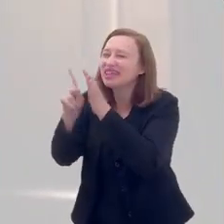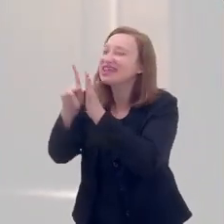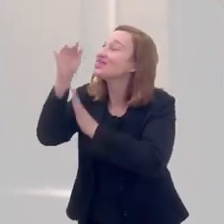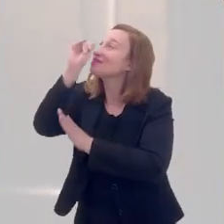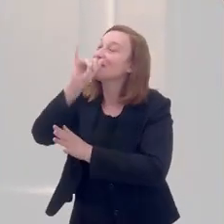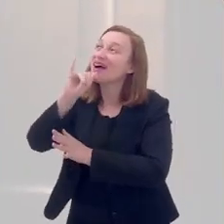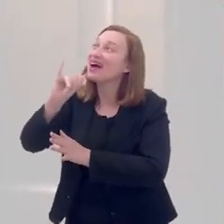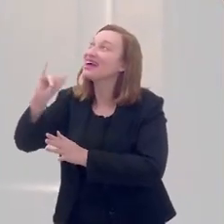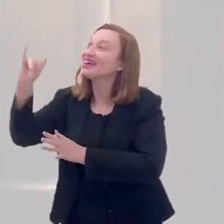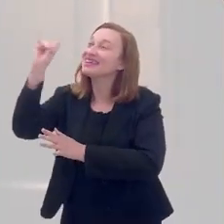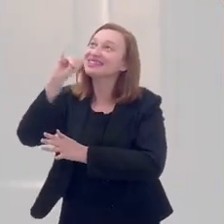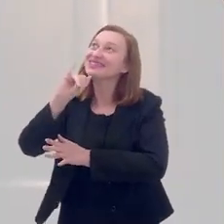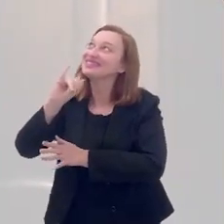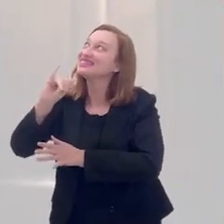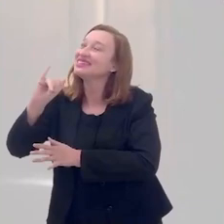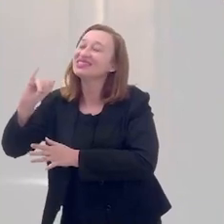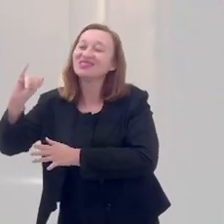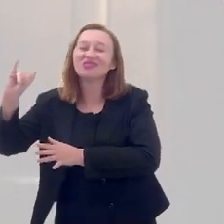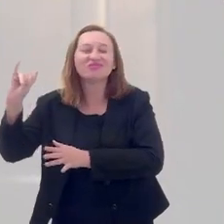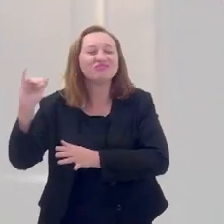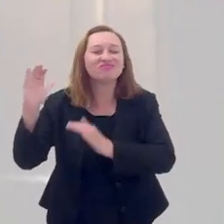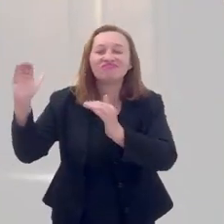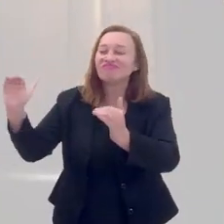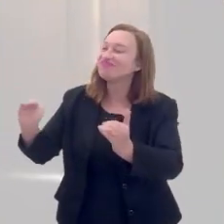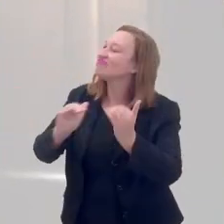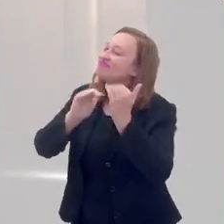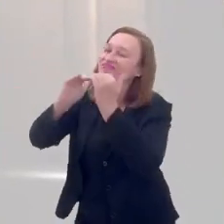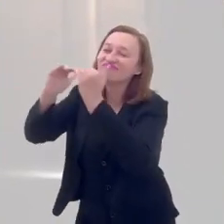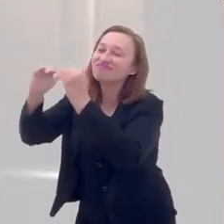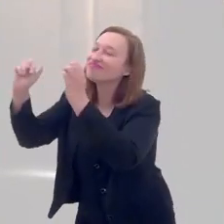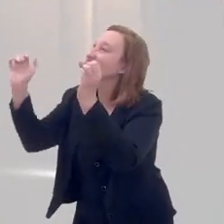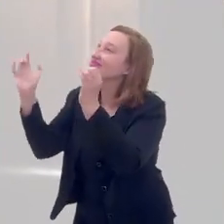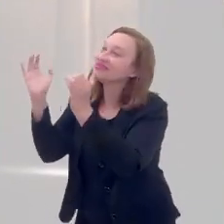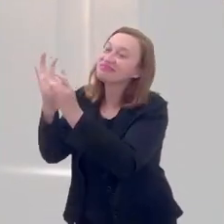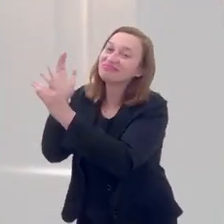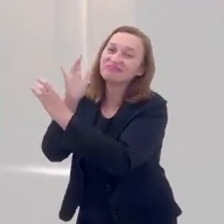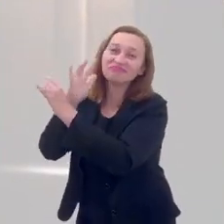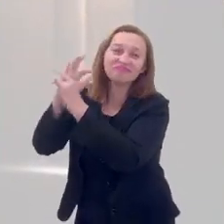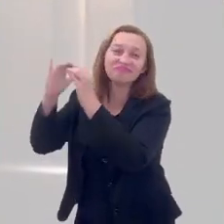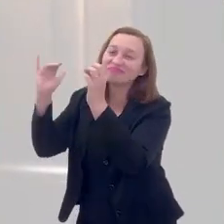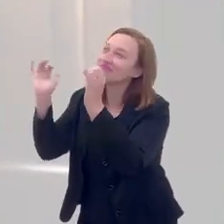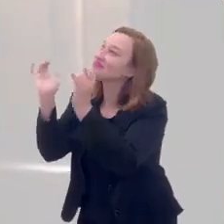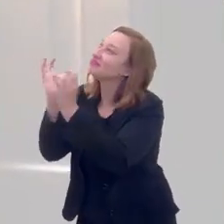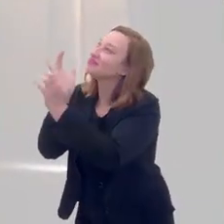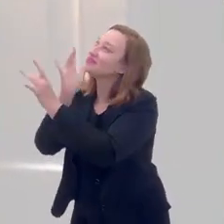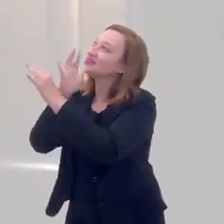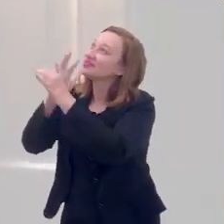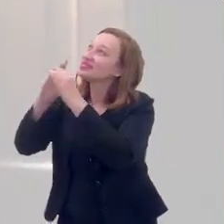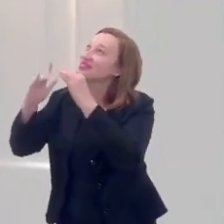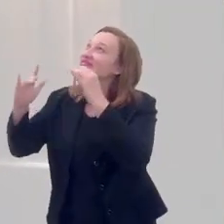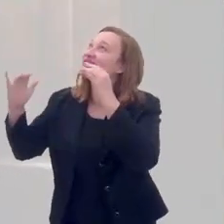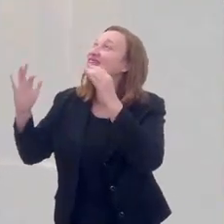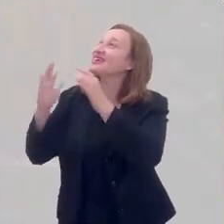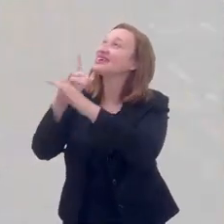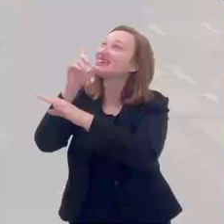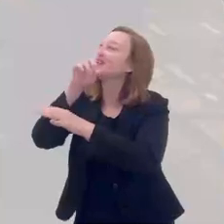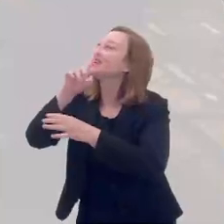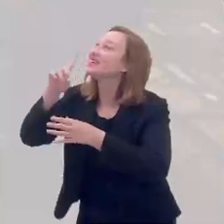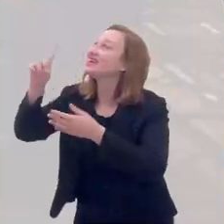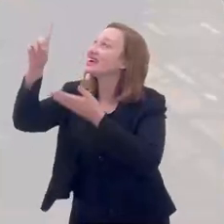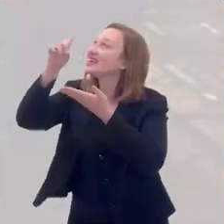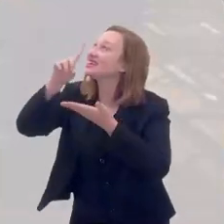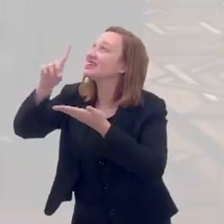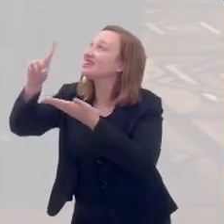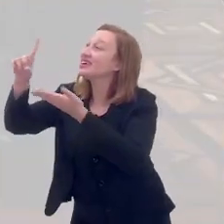é do pai toda honra em toda glória é dele